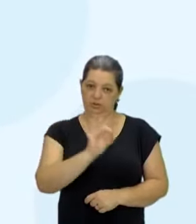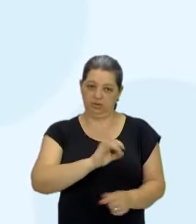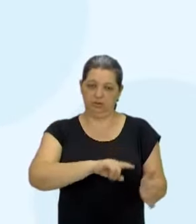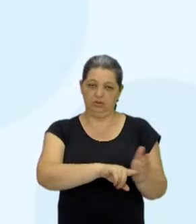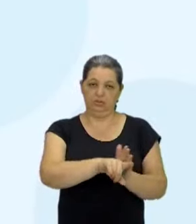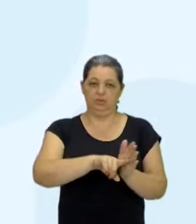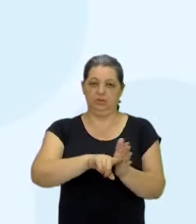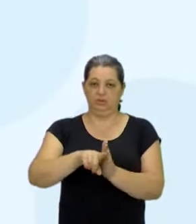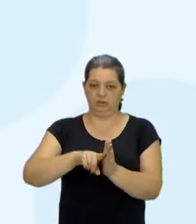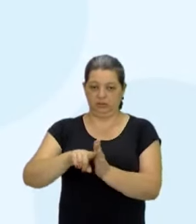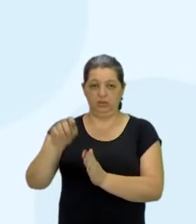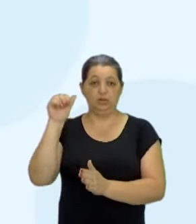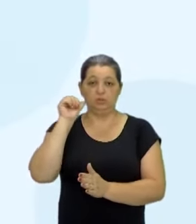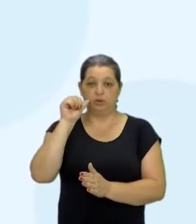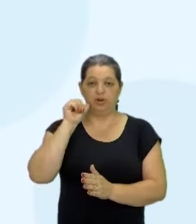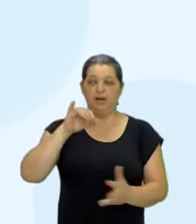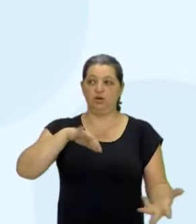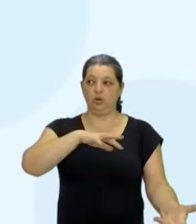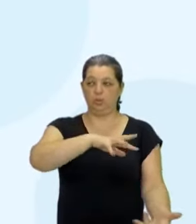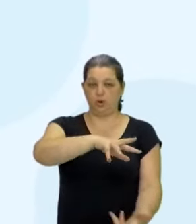no mundo.